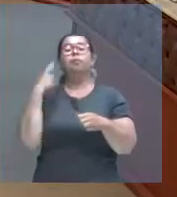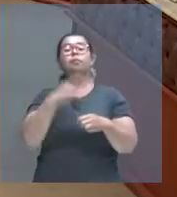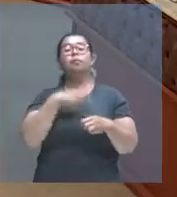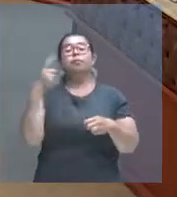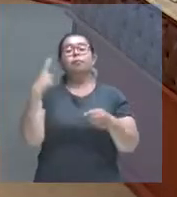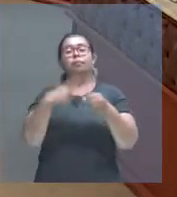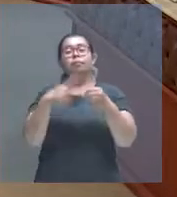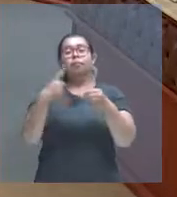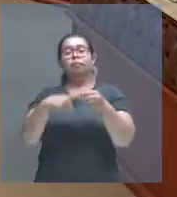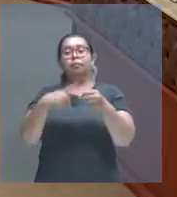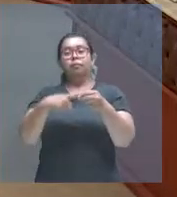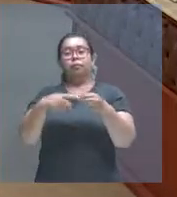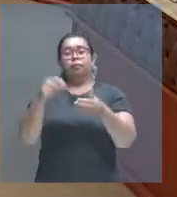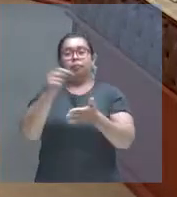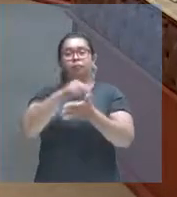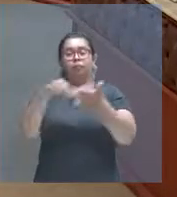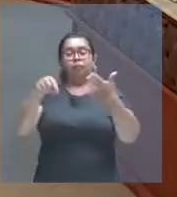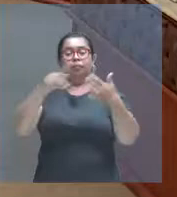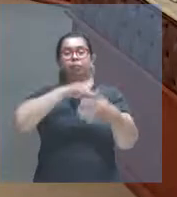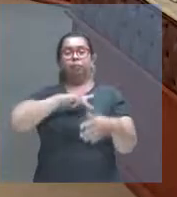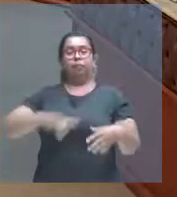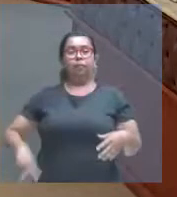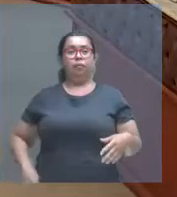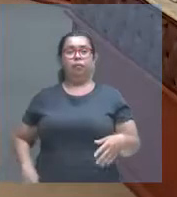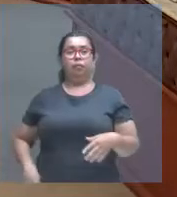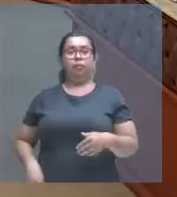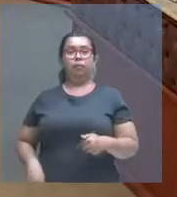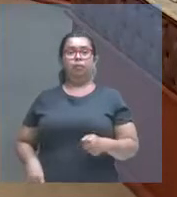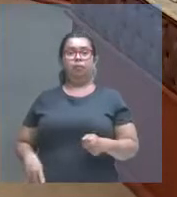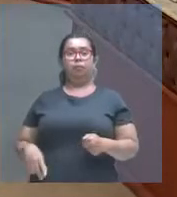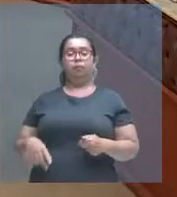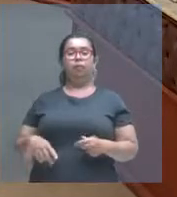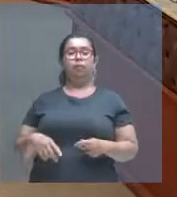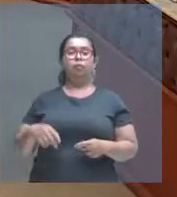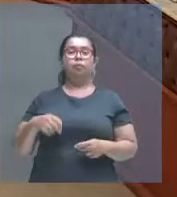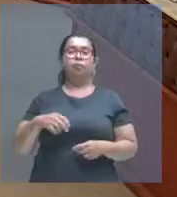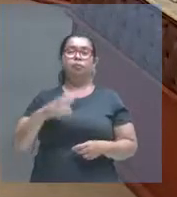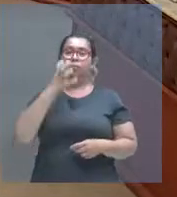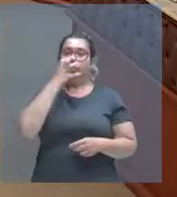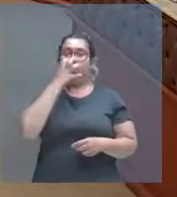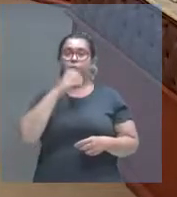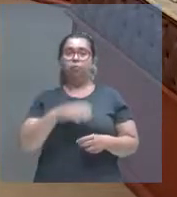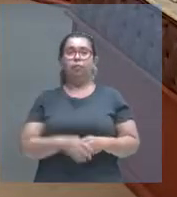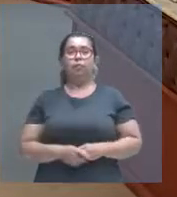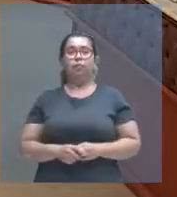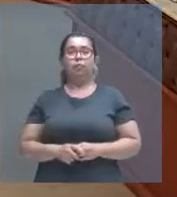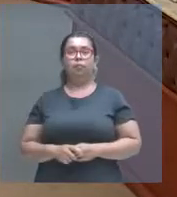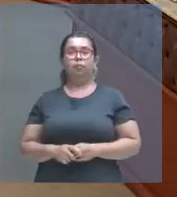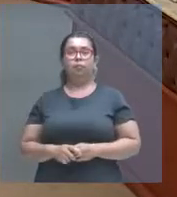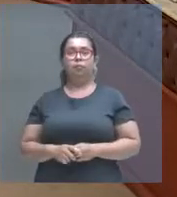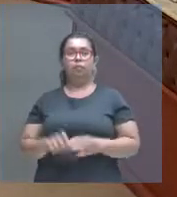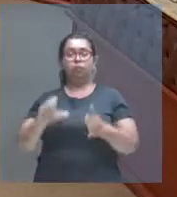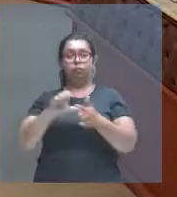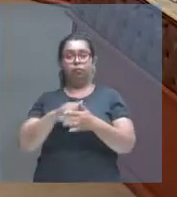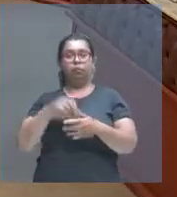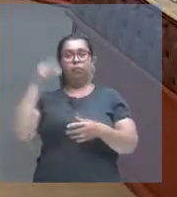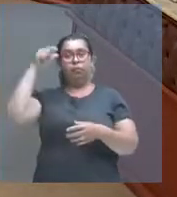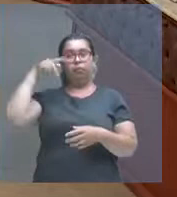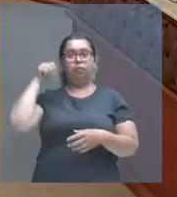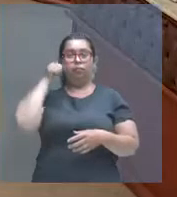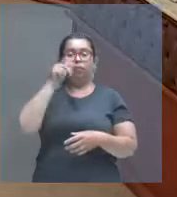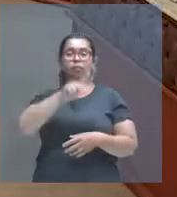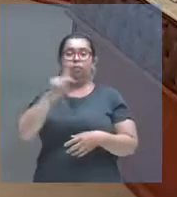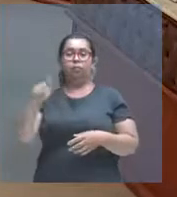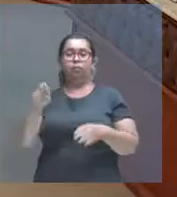cidade. Assinado pelo presidente Alexandre Cachorrão, também pela professora Dedé, vice-presidente, pelo primeiro secretário Eduardo de